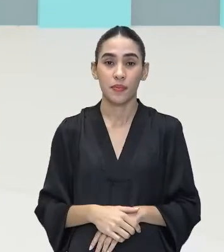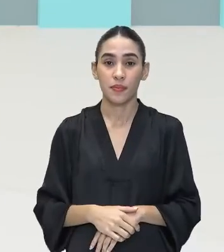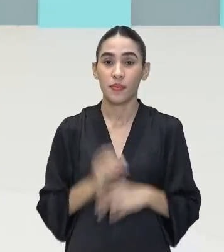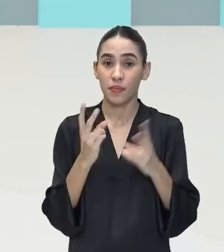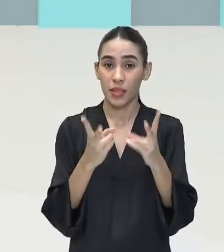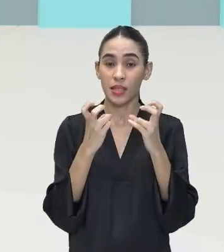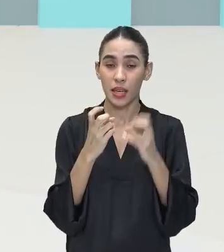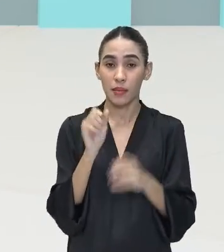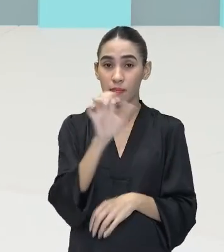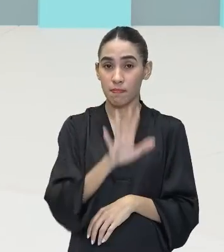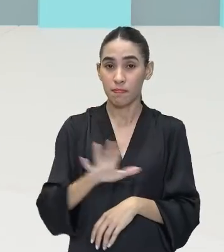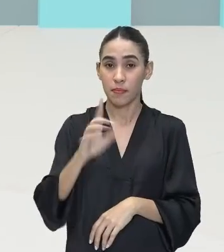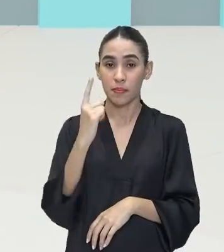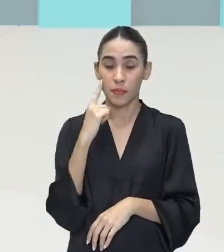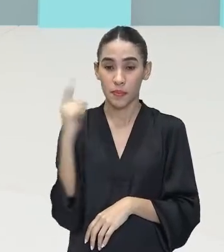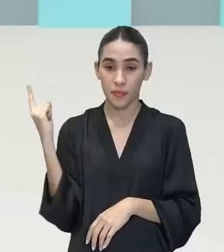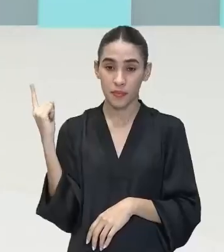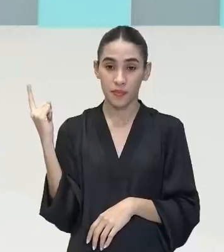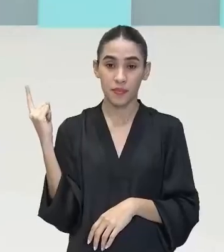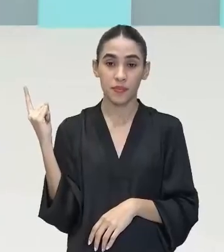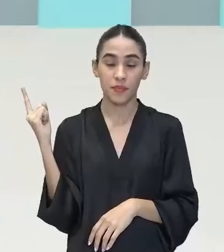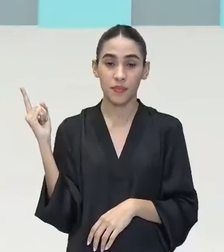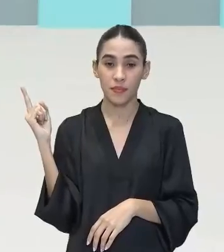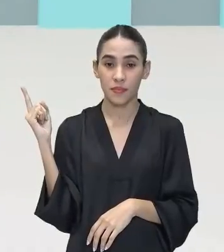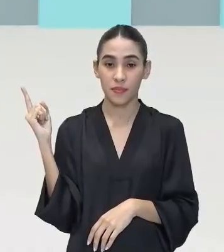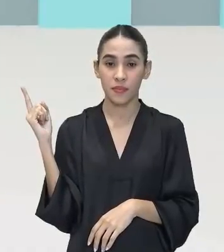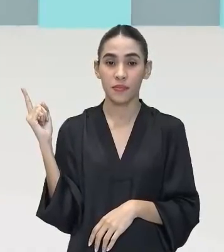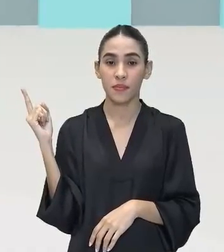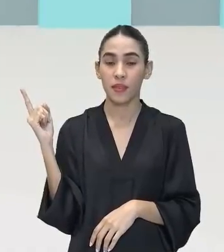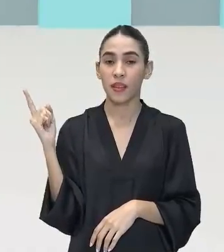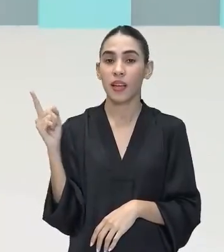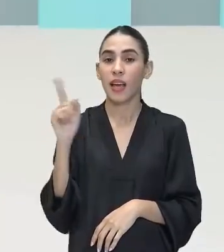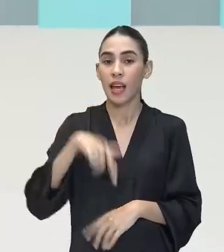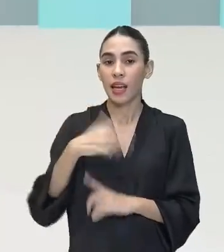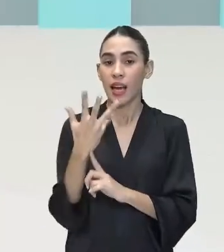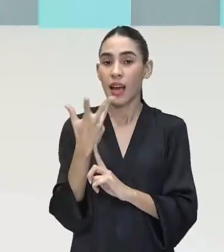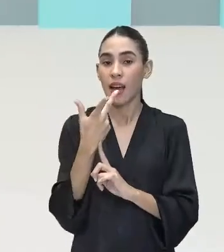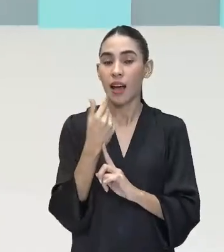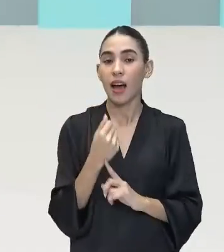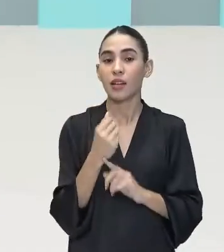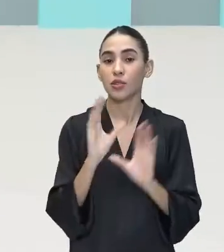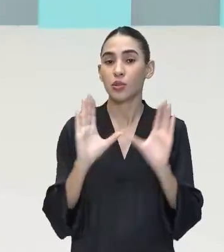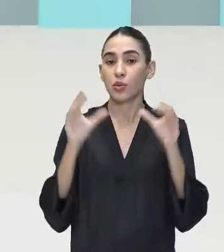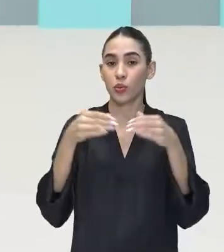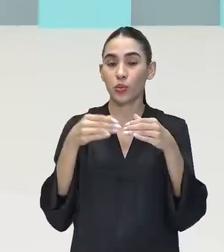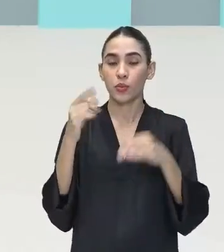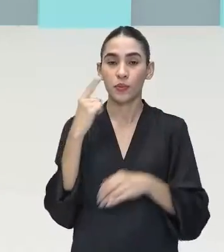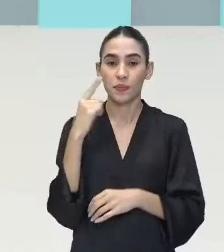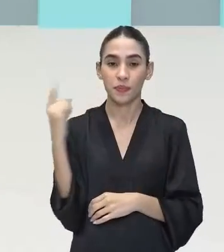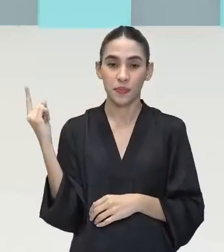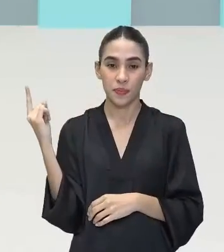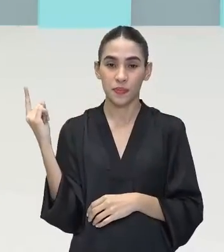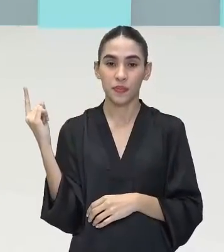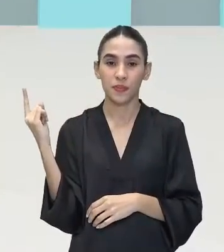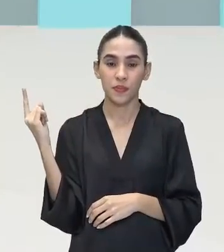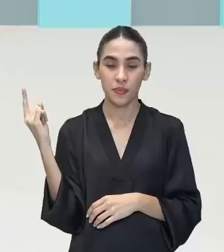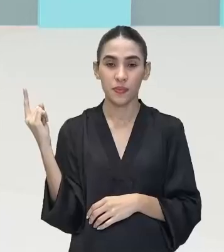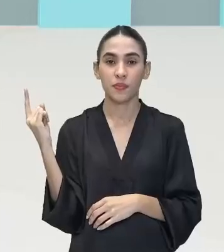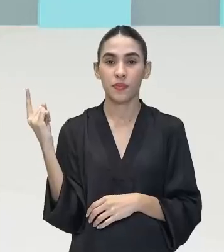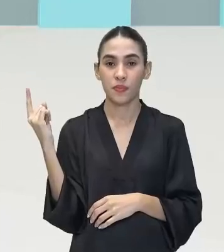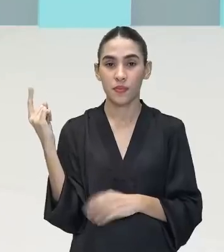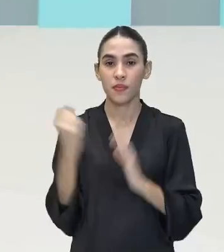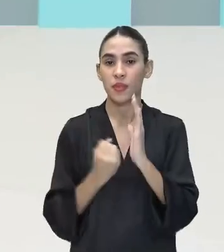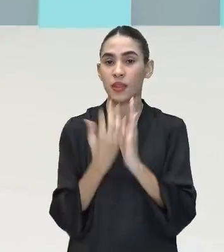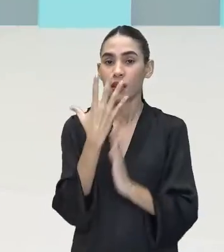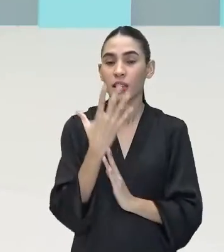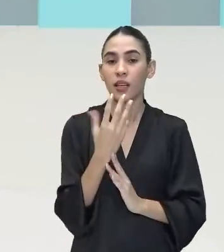Então, aqui nós temos essa arte aqui coletiva, que ela foi criada